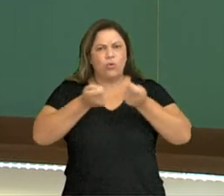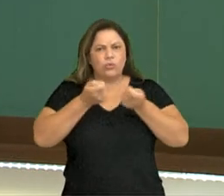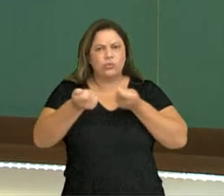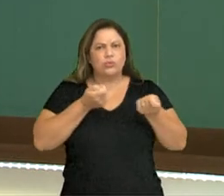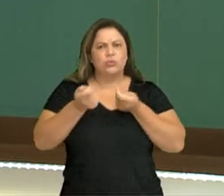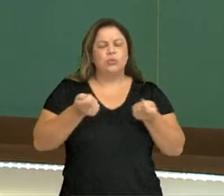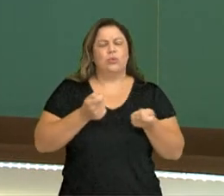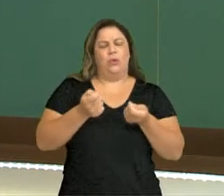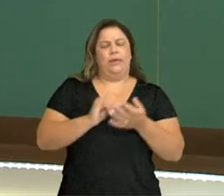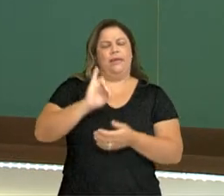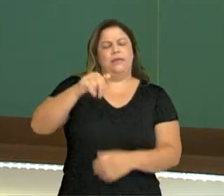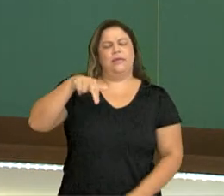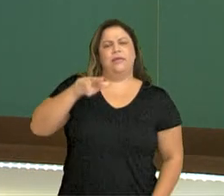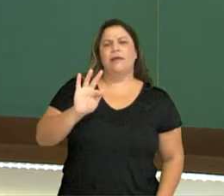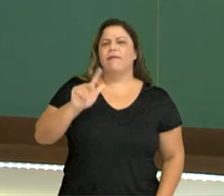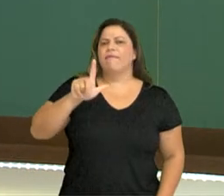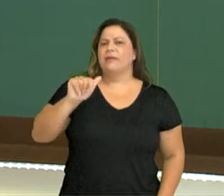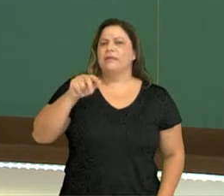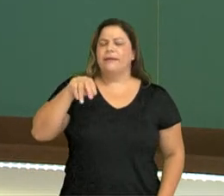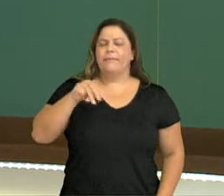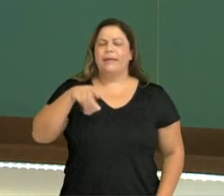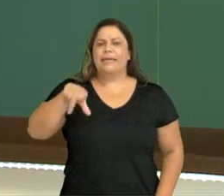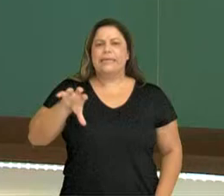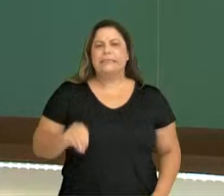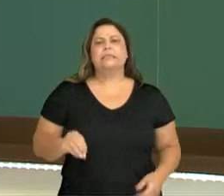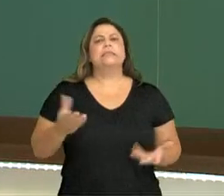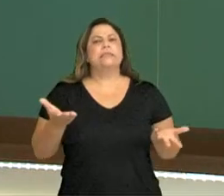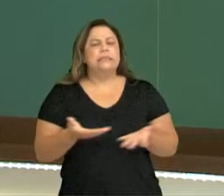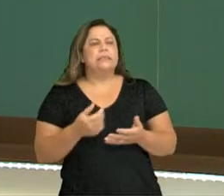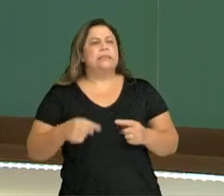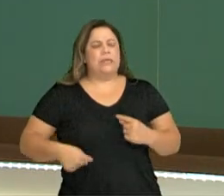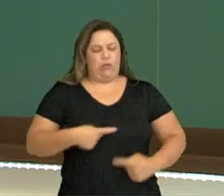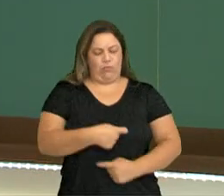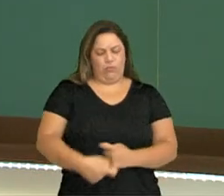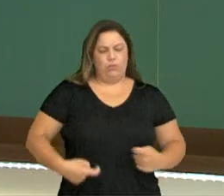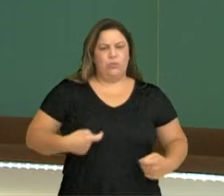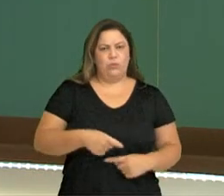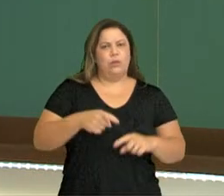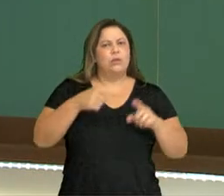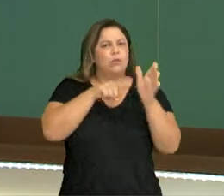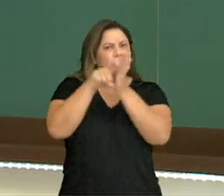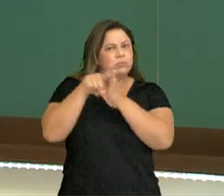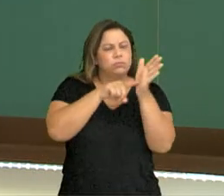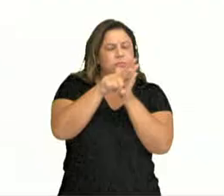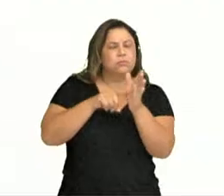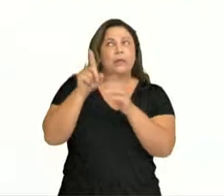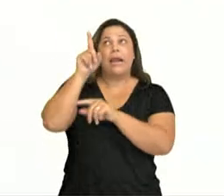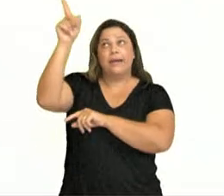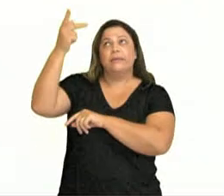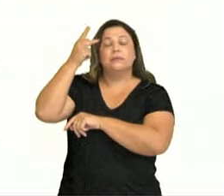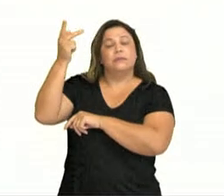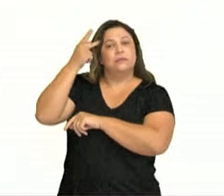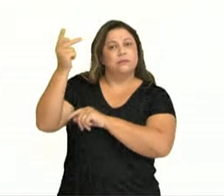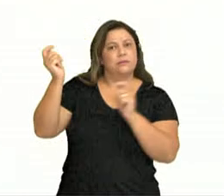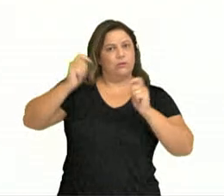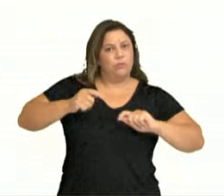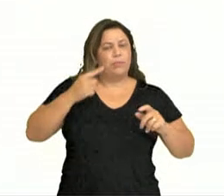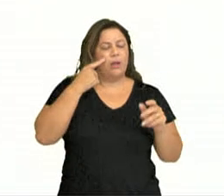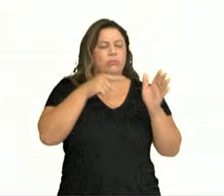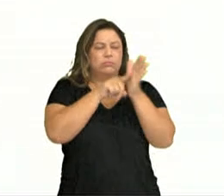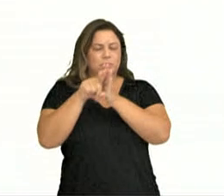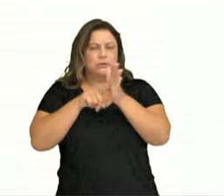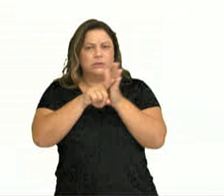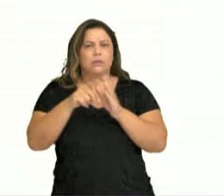Covid-19. Então, alguns experimentos que foram realizados, né, por pesquisadores da Unicamp, lá em São Paulo, eles descobriram